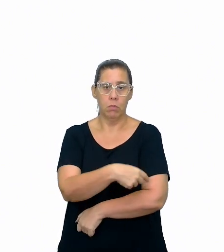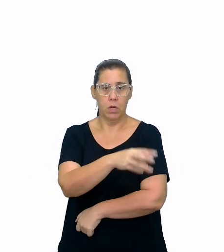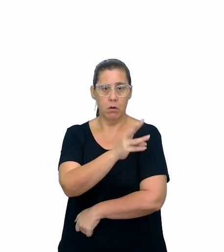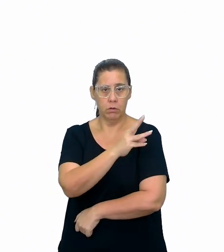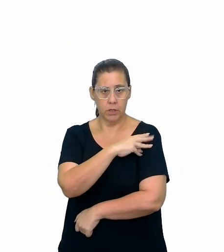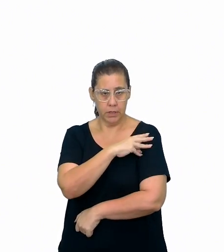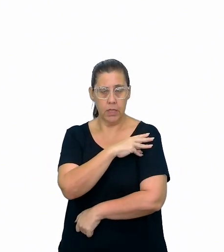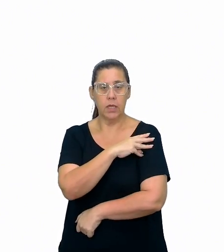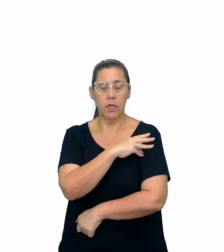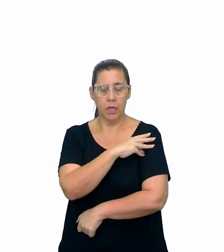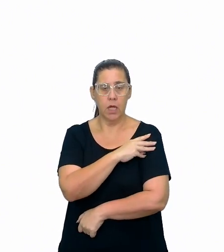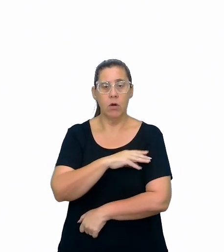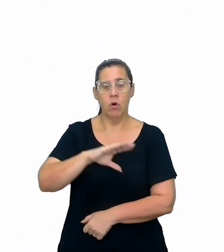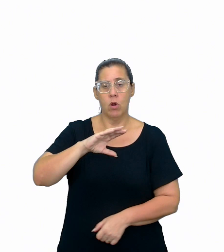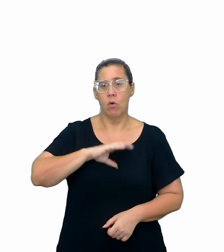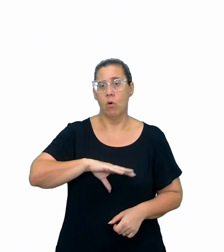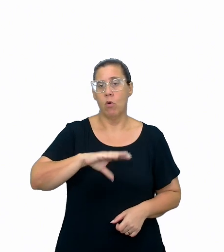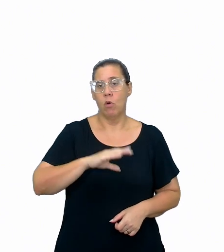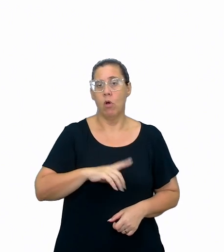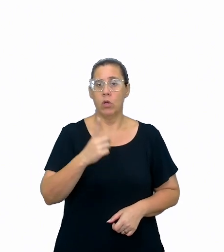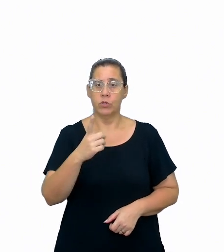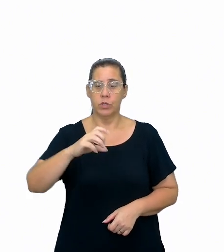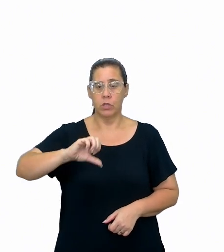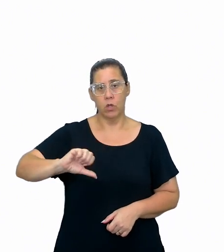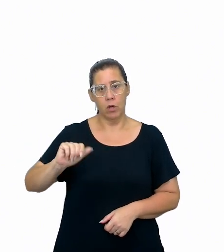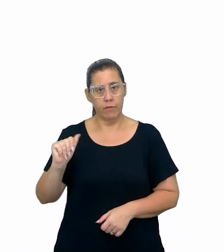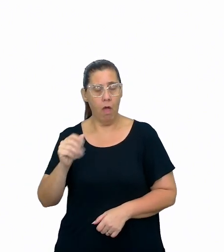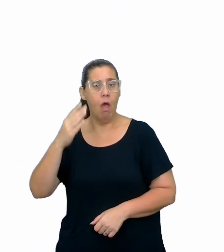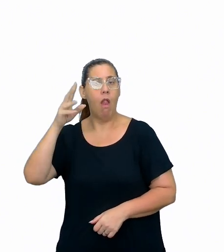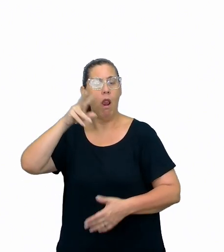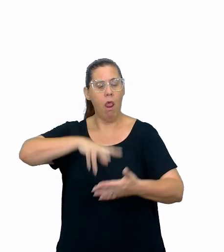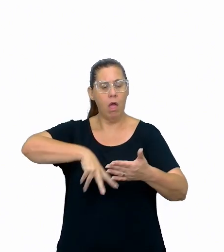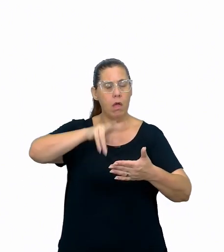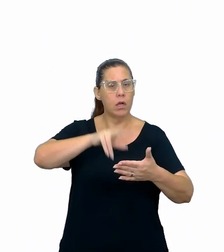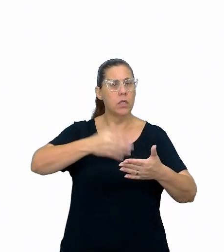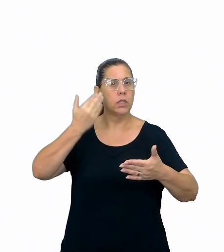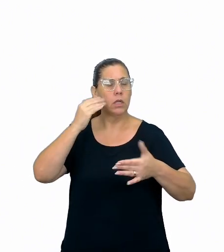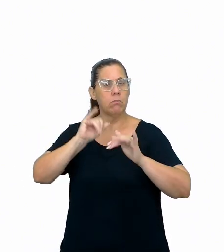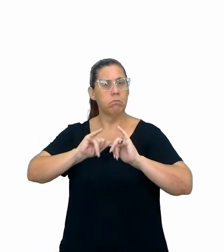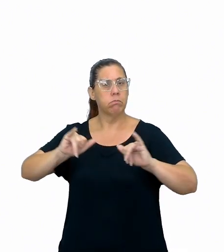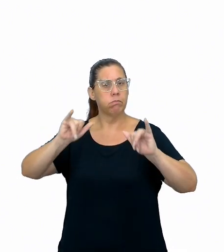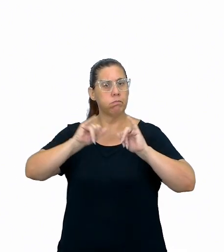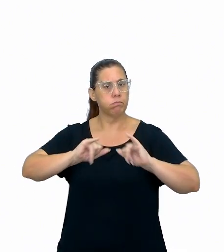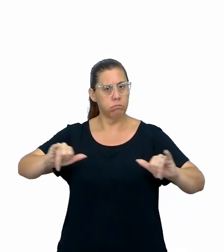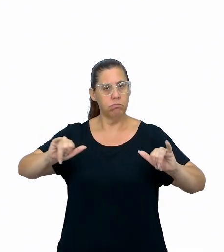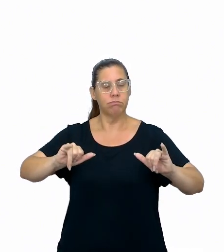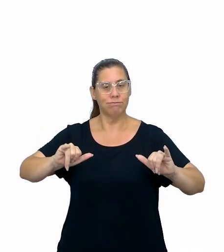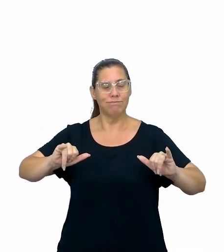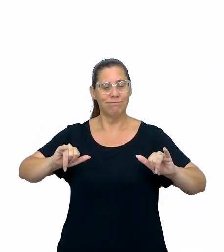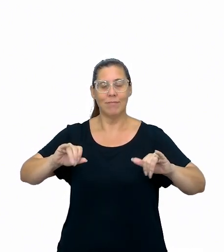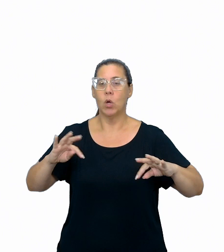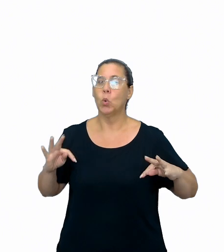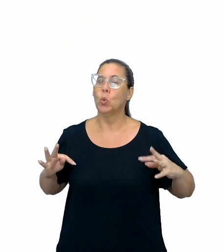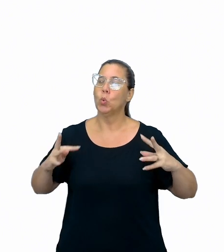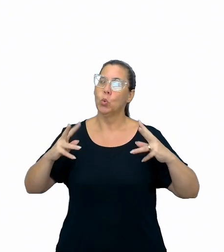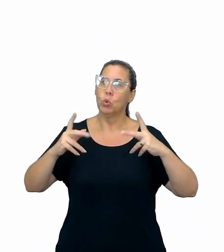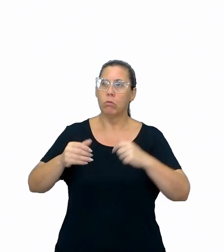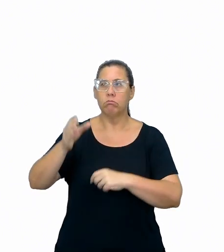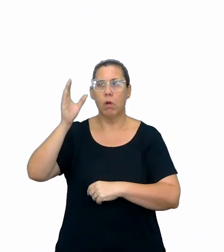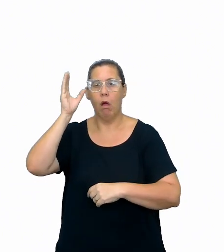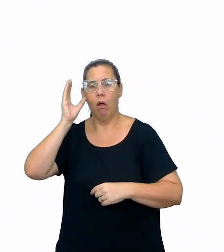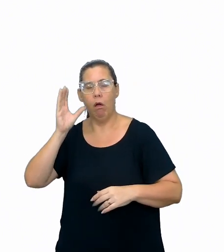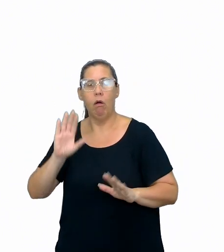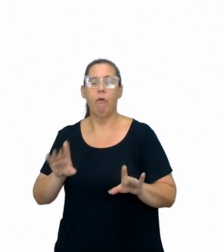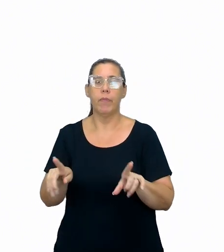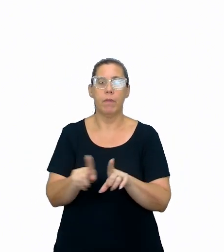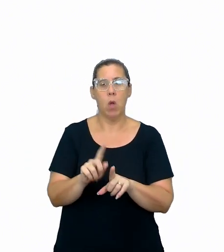terceiro ano, de língua portuguesa 19A, ler e compreender anúncios, campanhas publicitárias de conscientização,